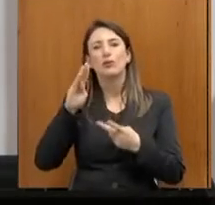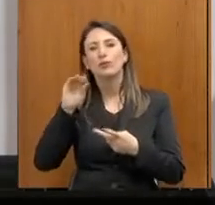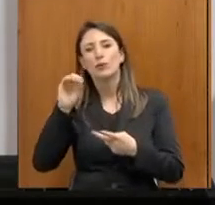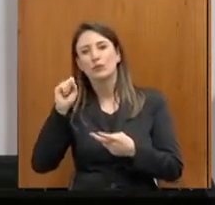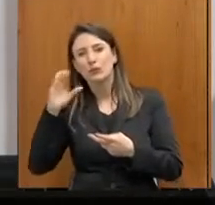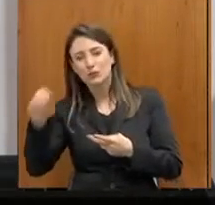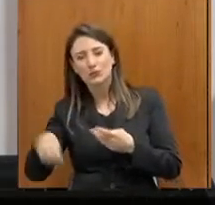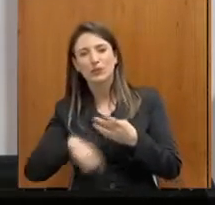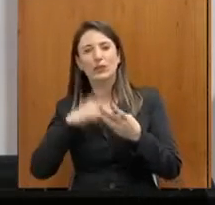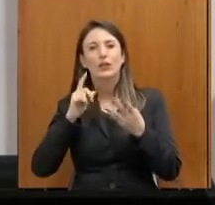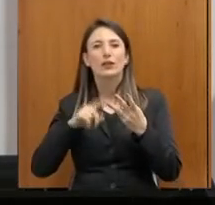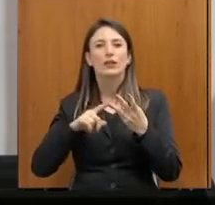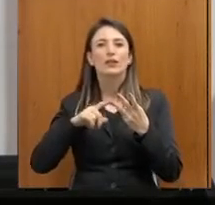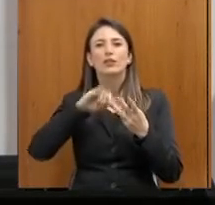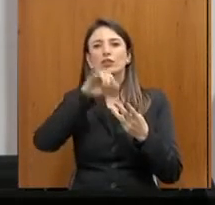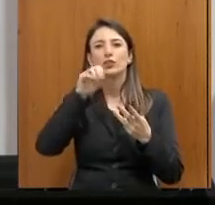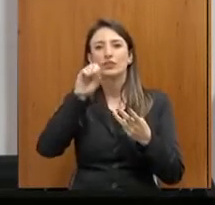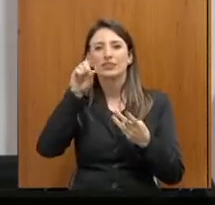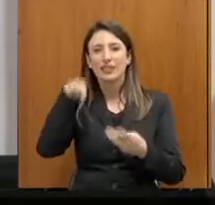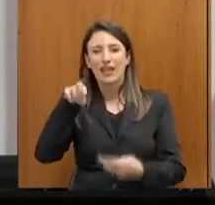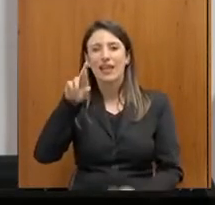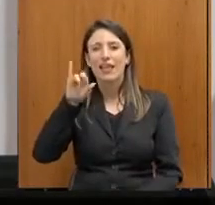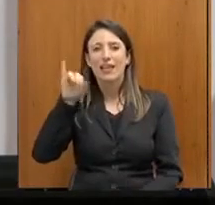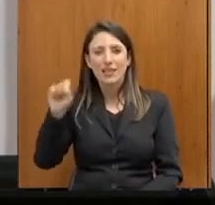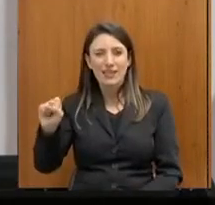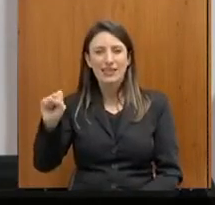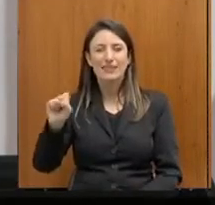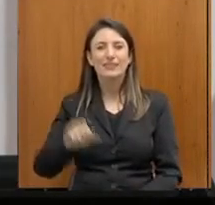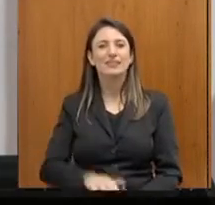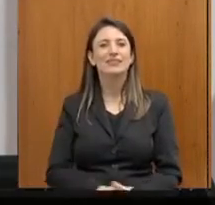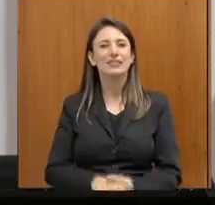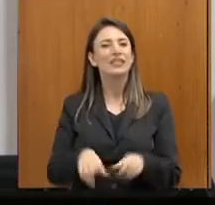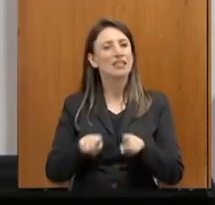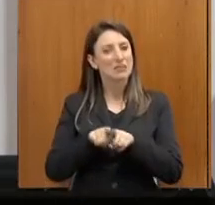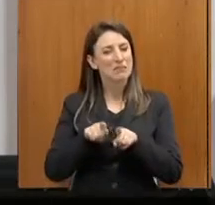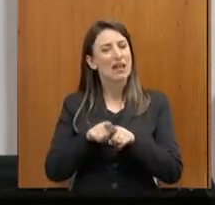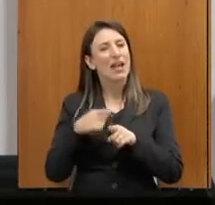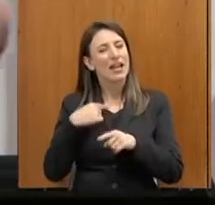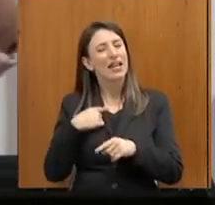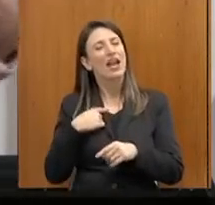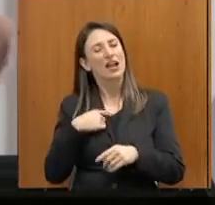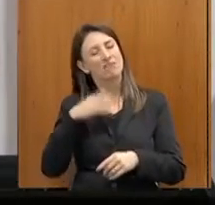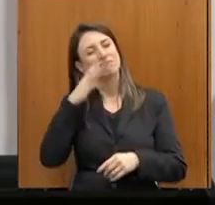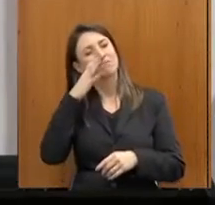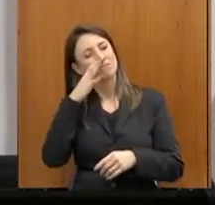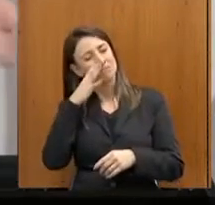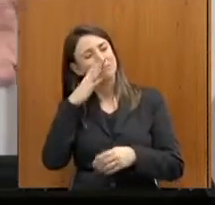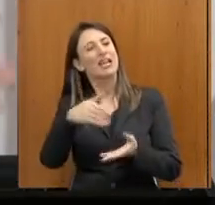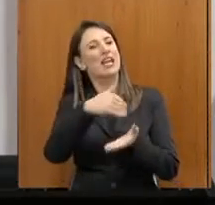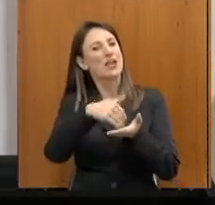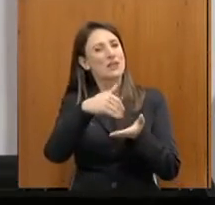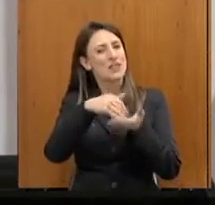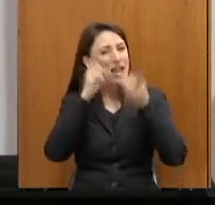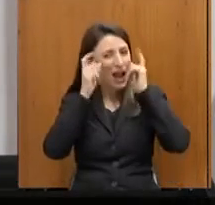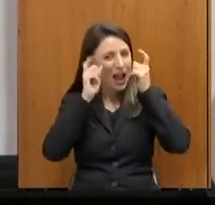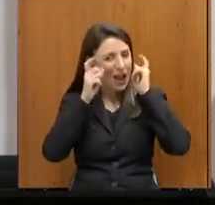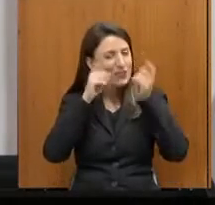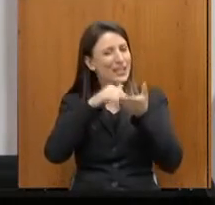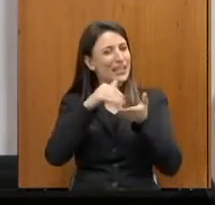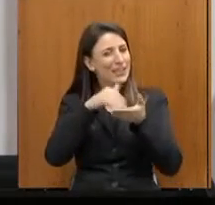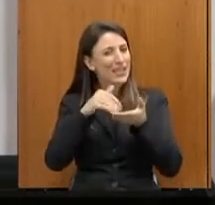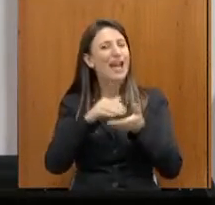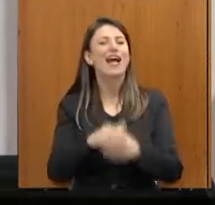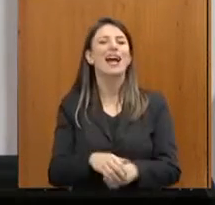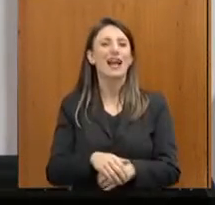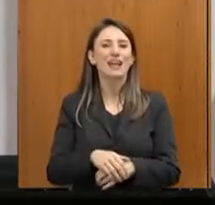Reis prestigiada a reunião viu o secretário além Claro dos mu bom então de forma